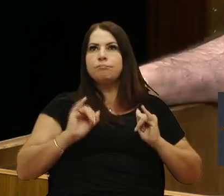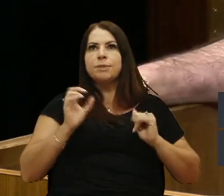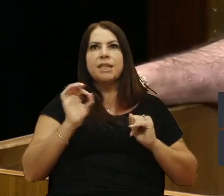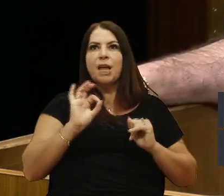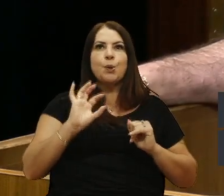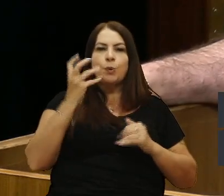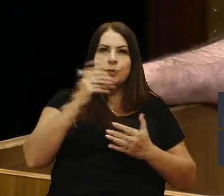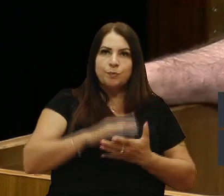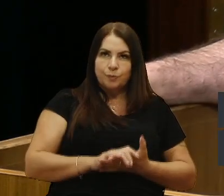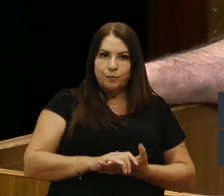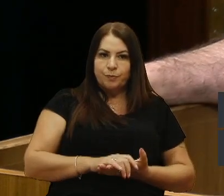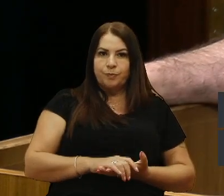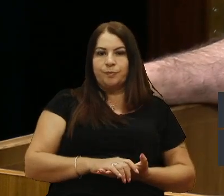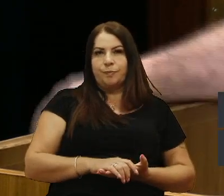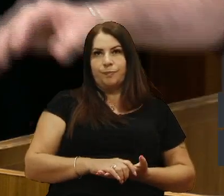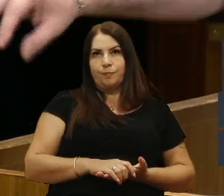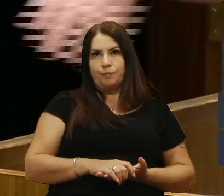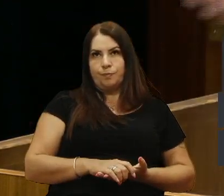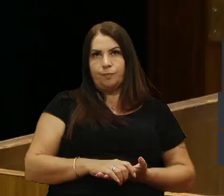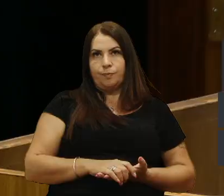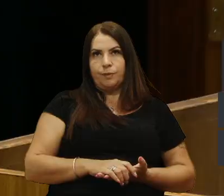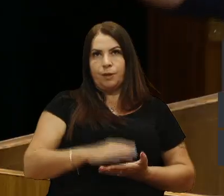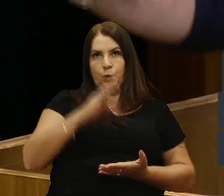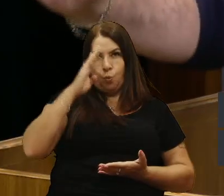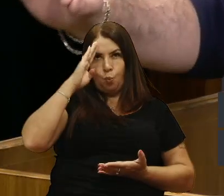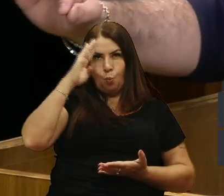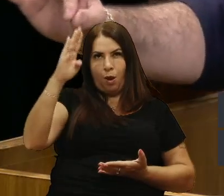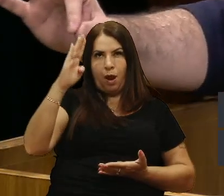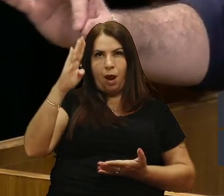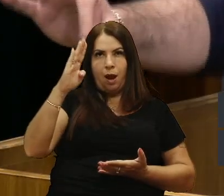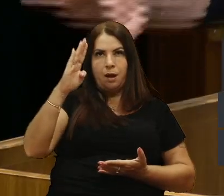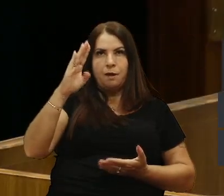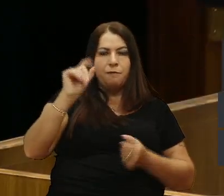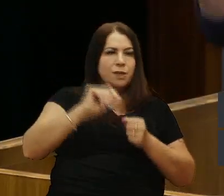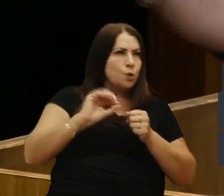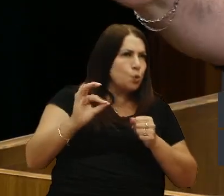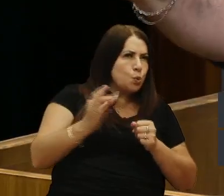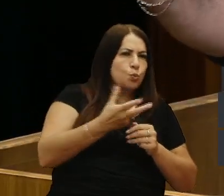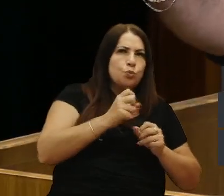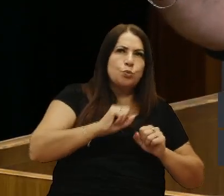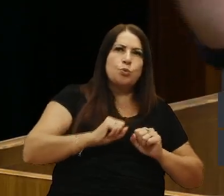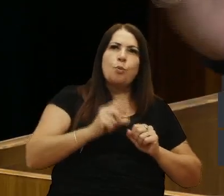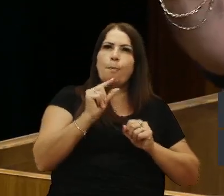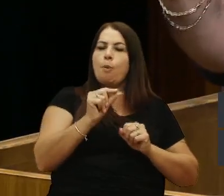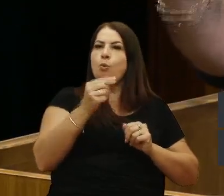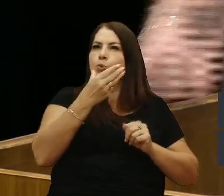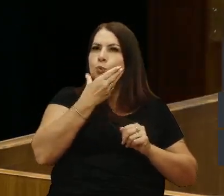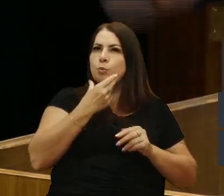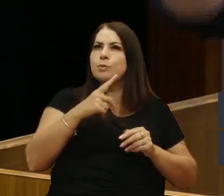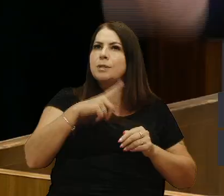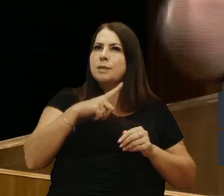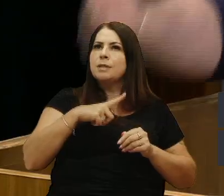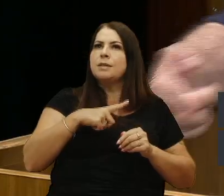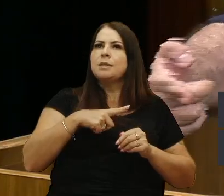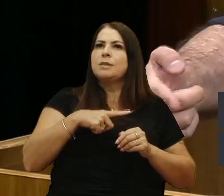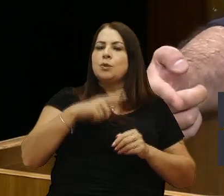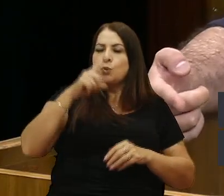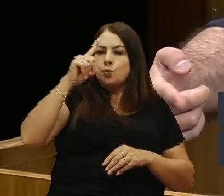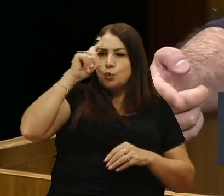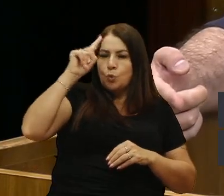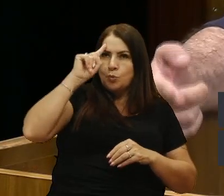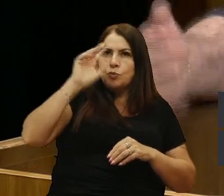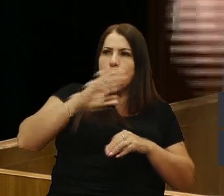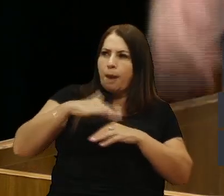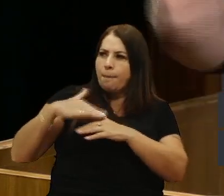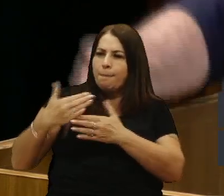acontece. A guarda se estribuchando com o pouco efetivo que tem, e cada dia mais,